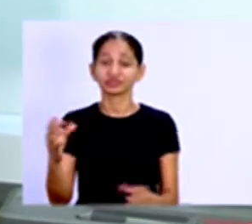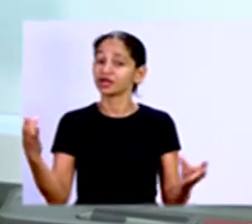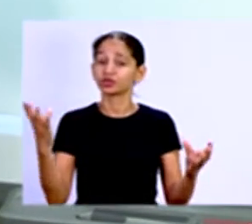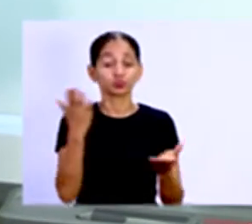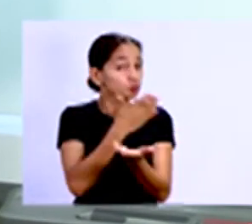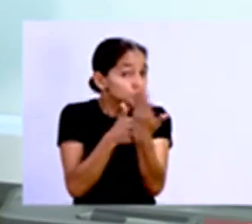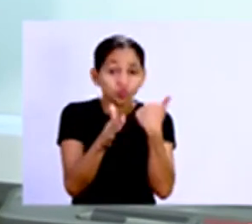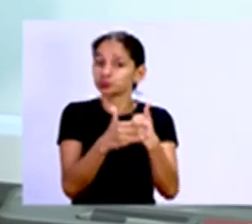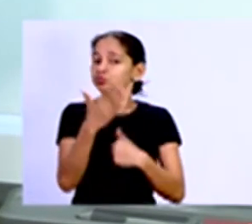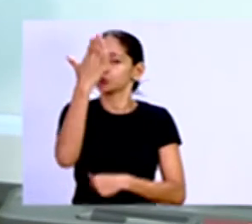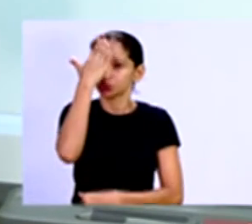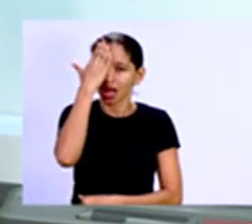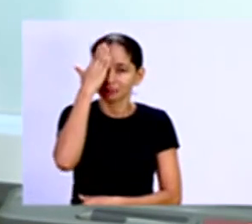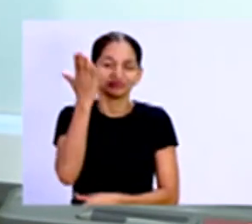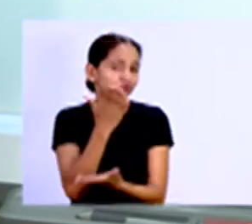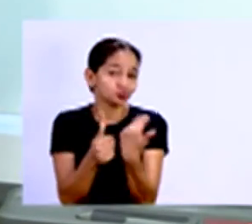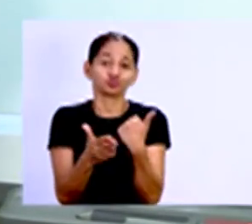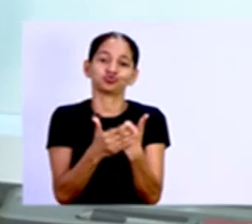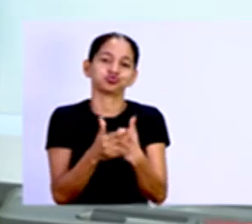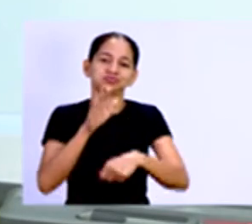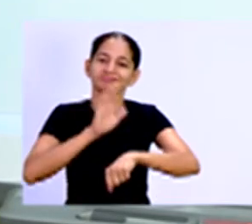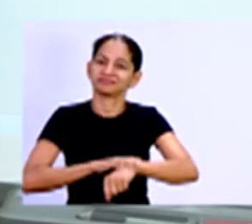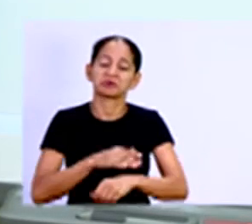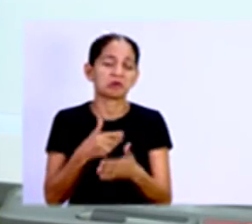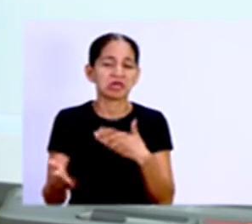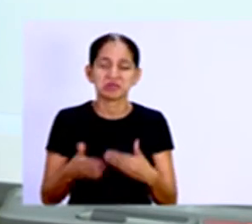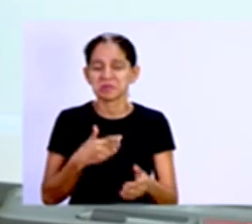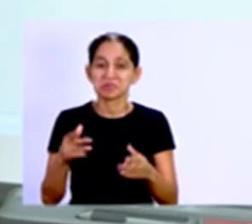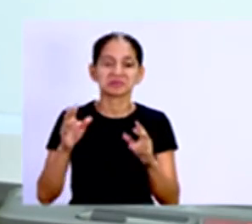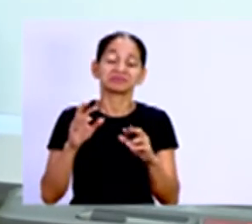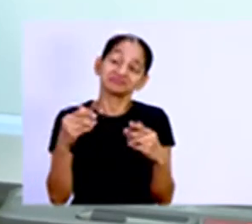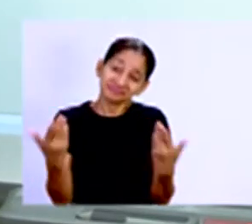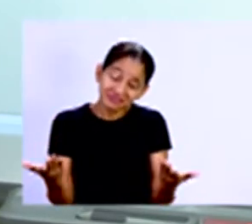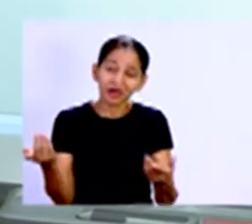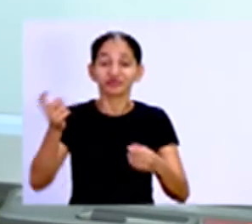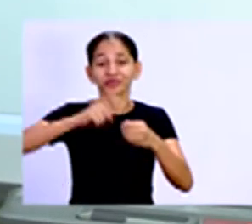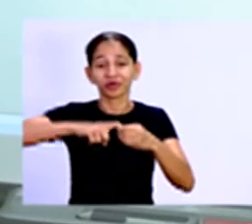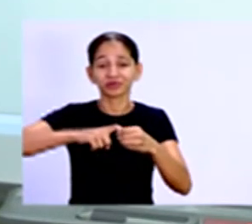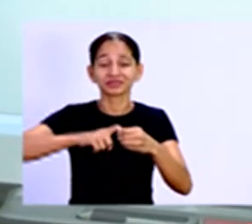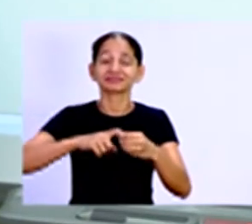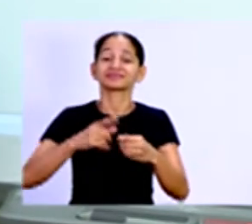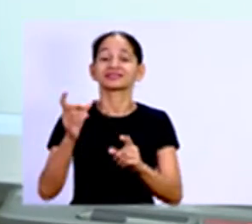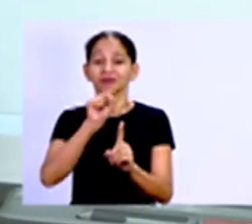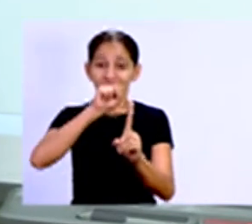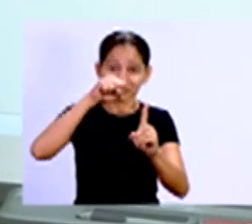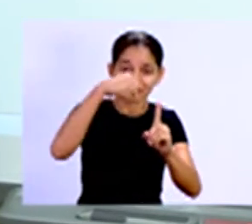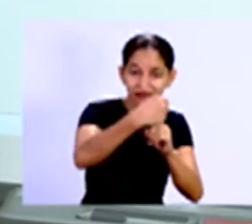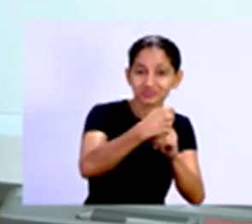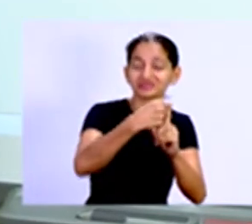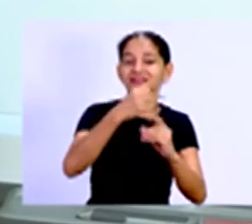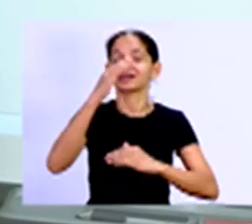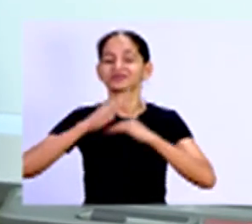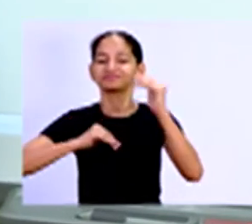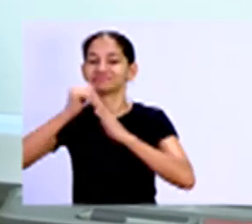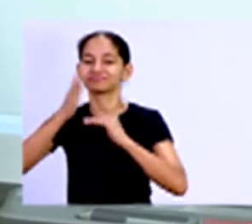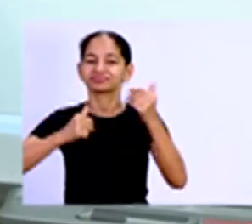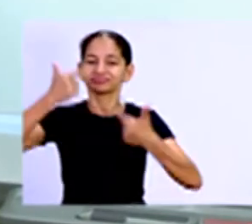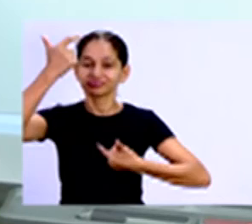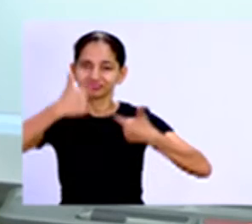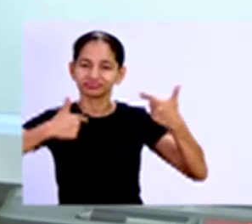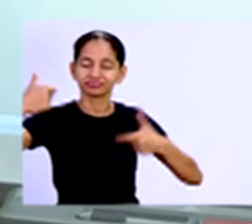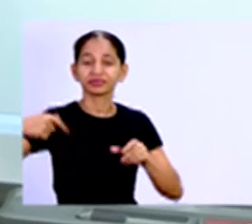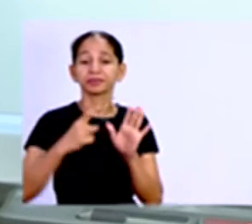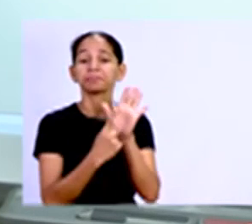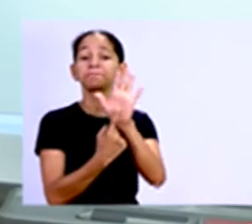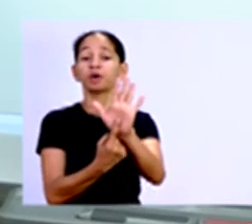aquele cara que está sabendo de tudo naquele momento. Então, novamente a gente vê a força da sociedade sobre cada um de nós. Assim como o eu